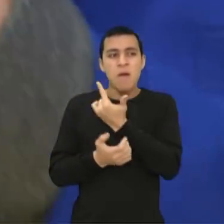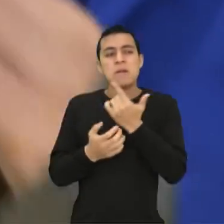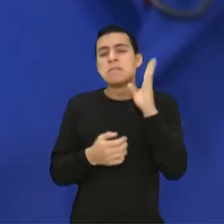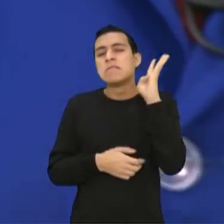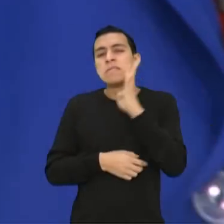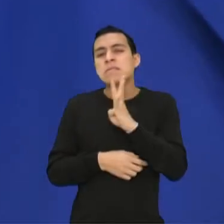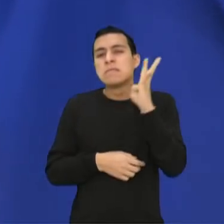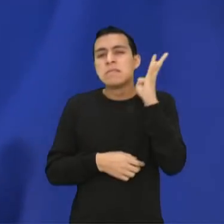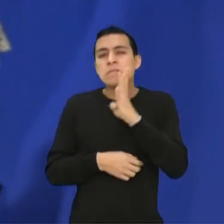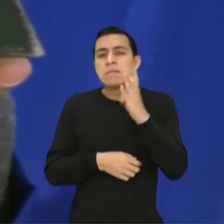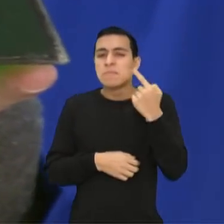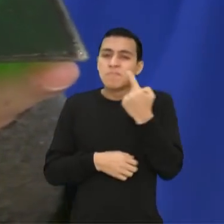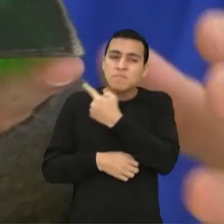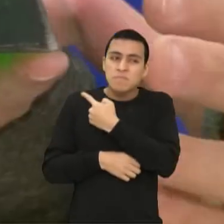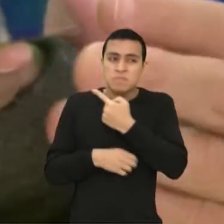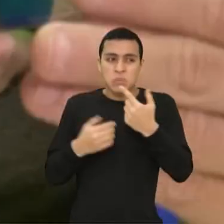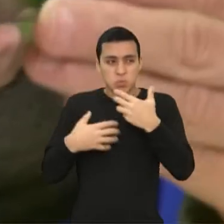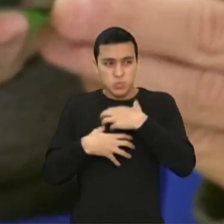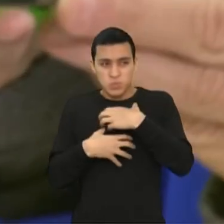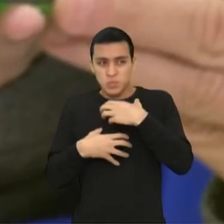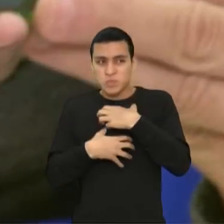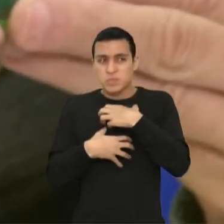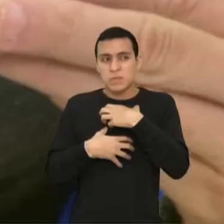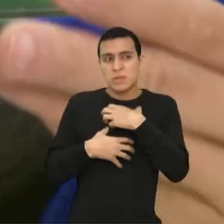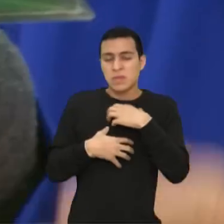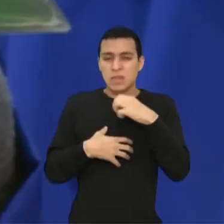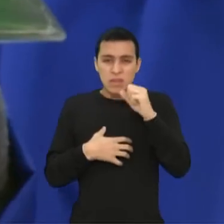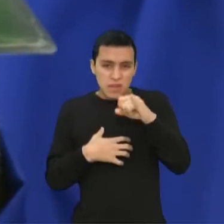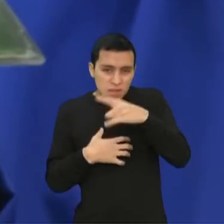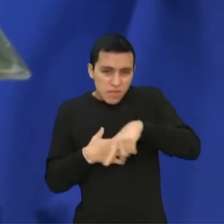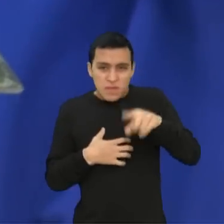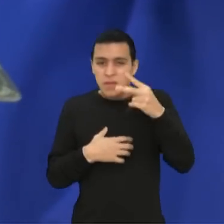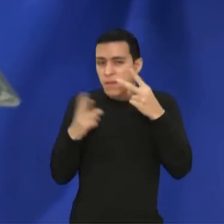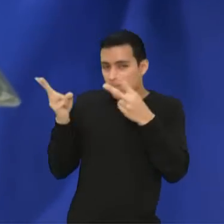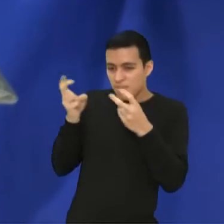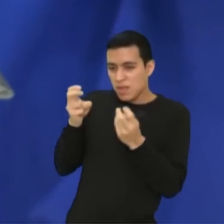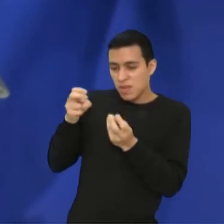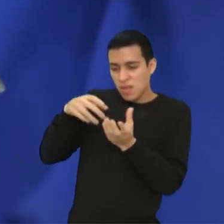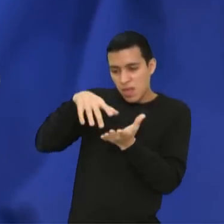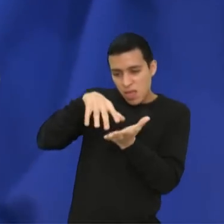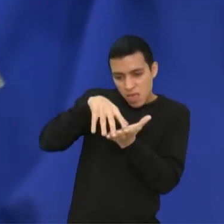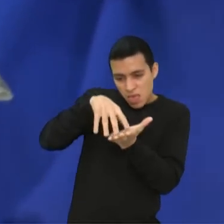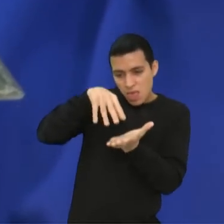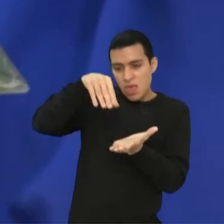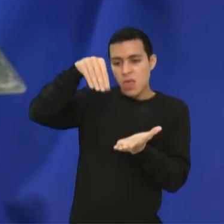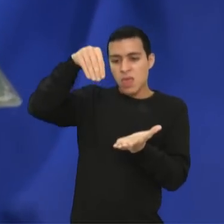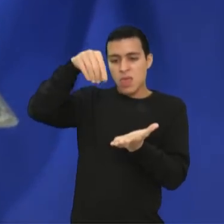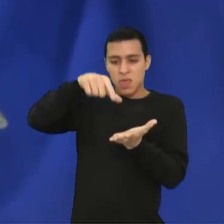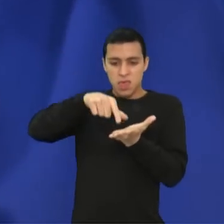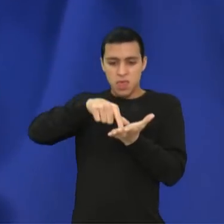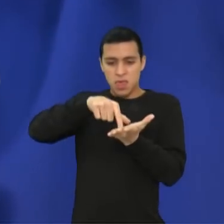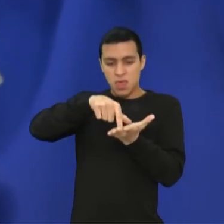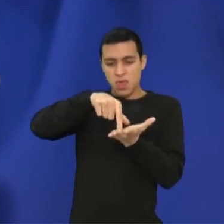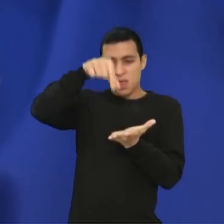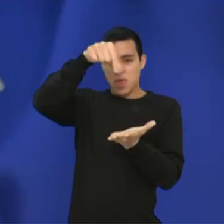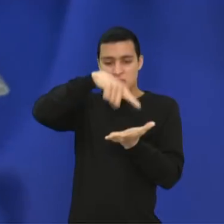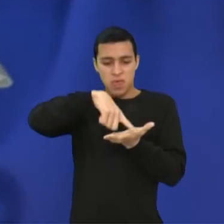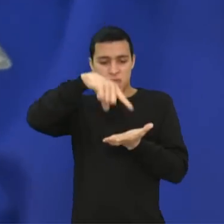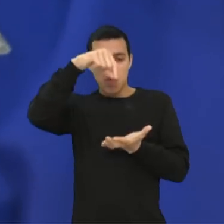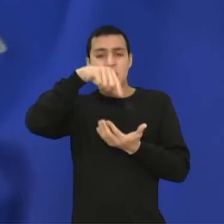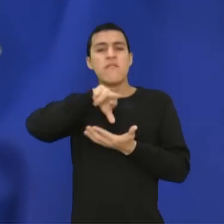Olha que legal que ficou o formato. Então, se vocês perceberem, eu posso ter N